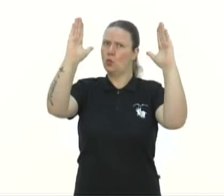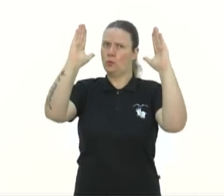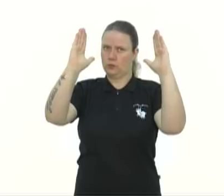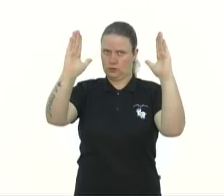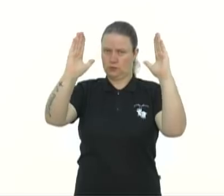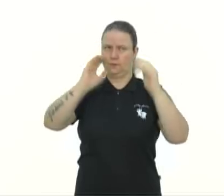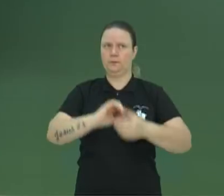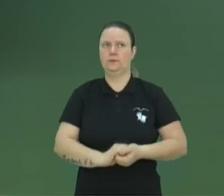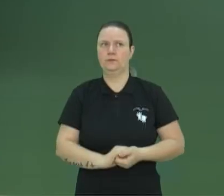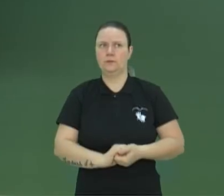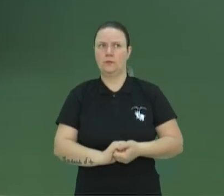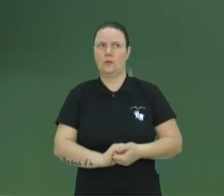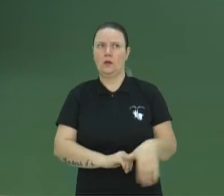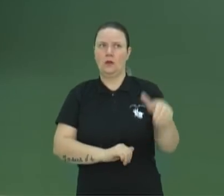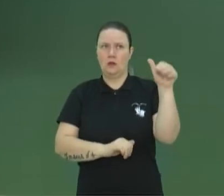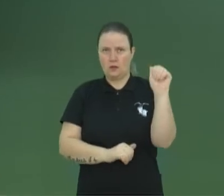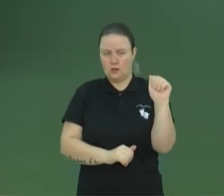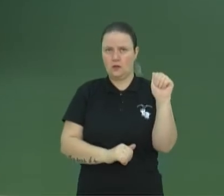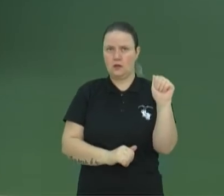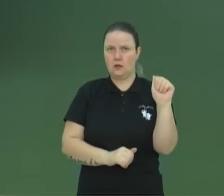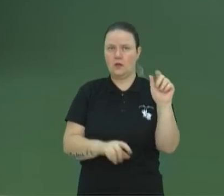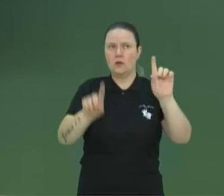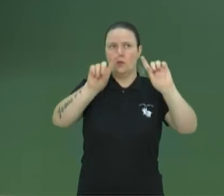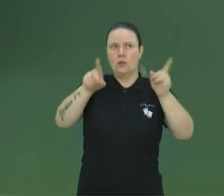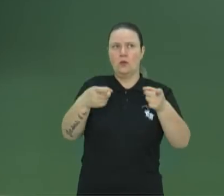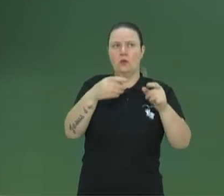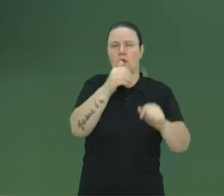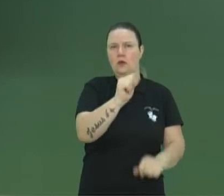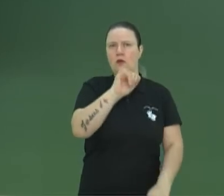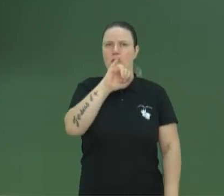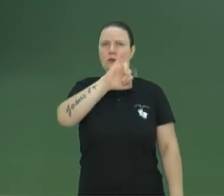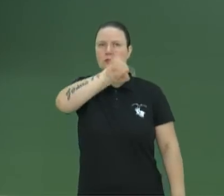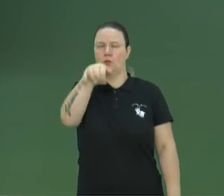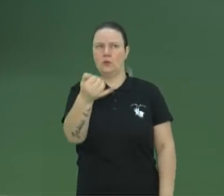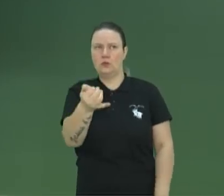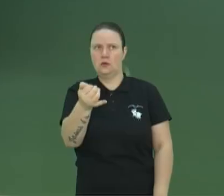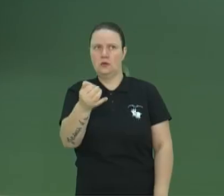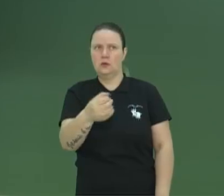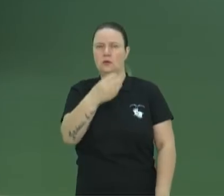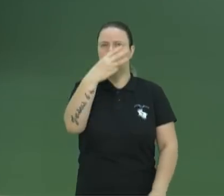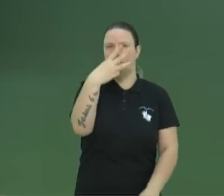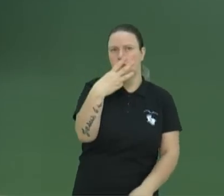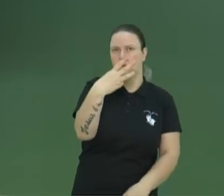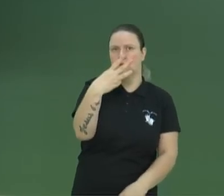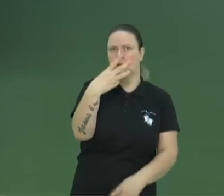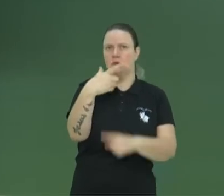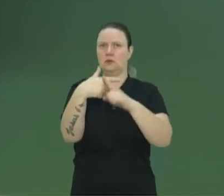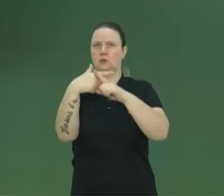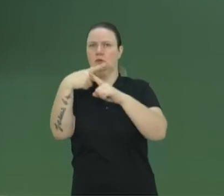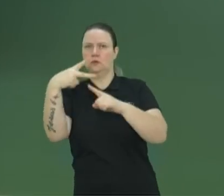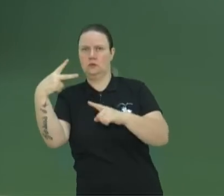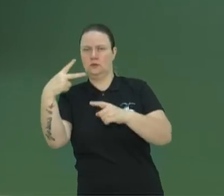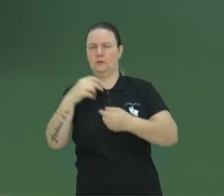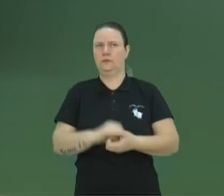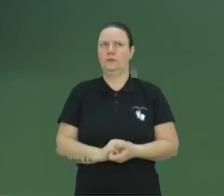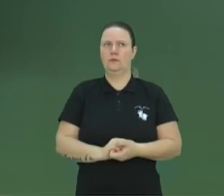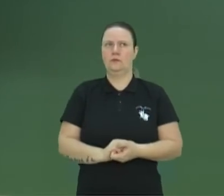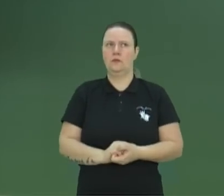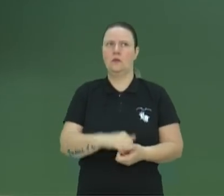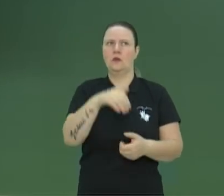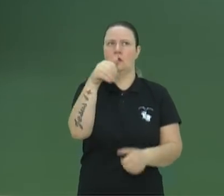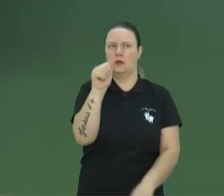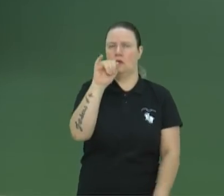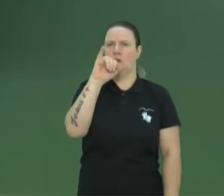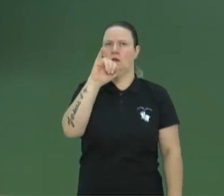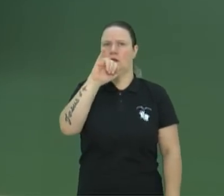minha matriz A, o elemento, né, A e J, uma matriz 3 por 2. Tal que A e J é igual